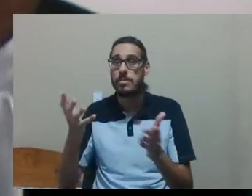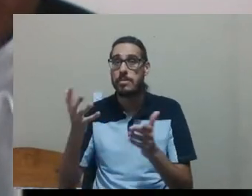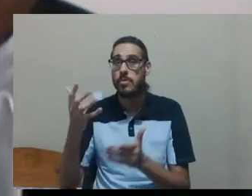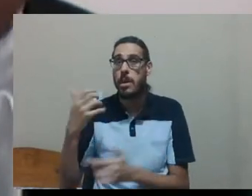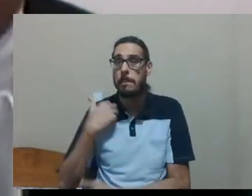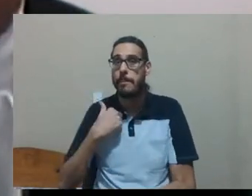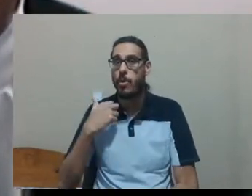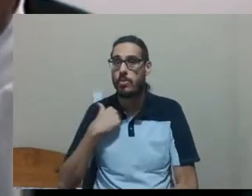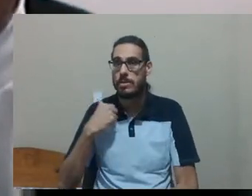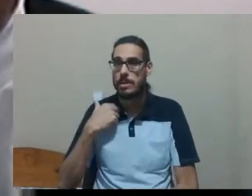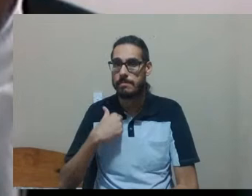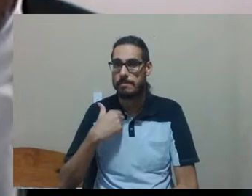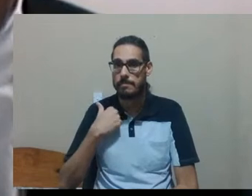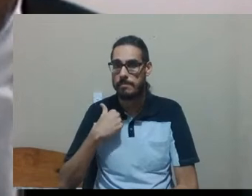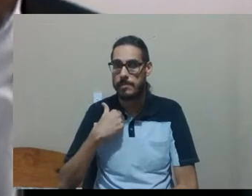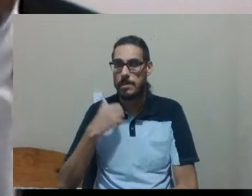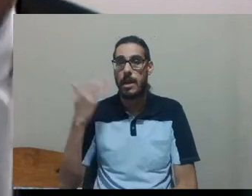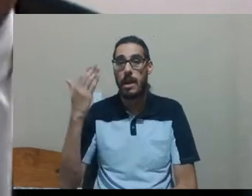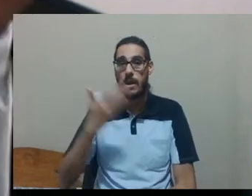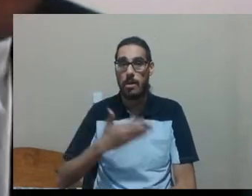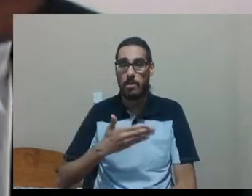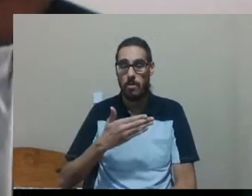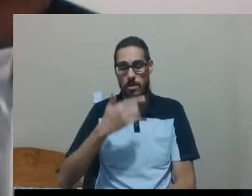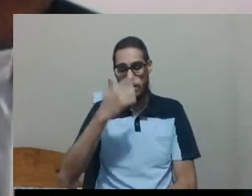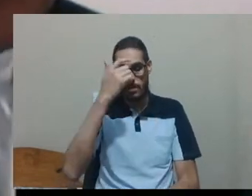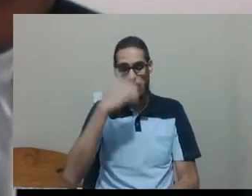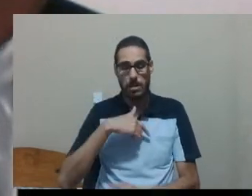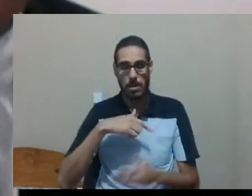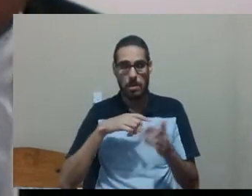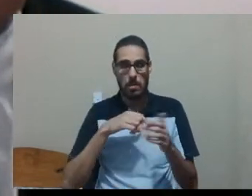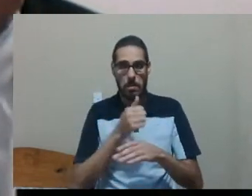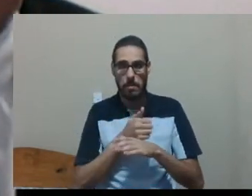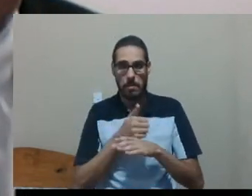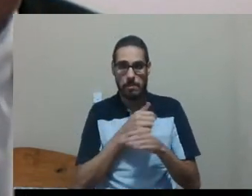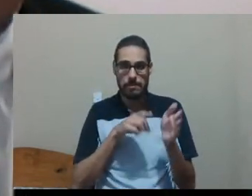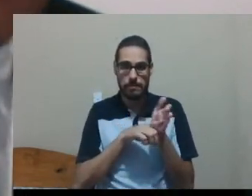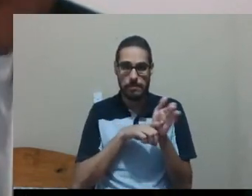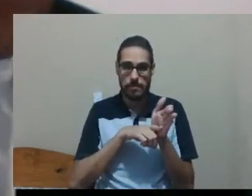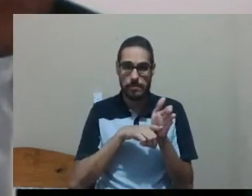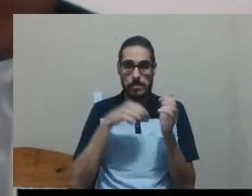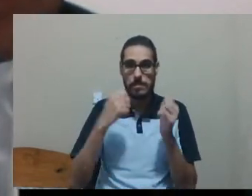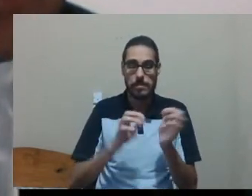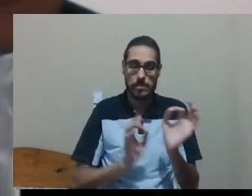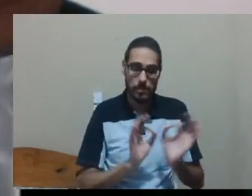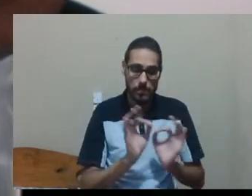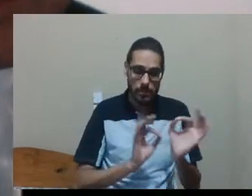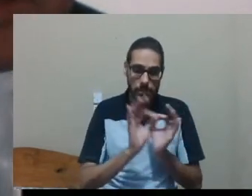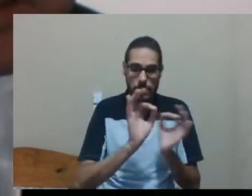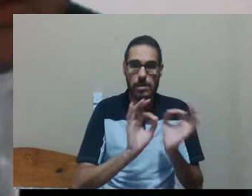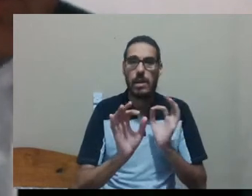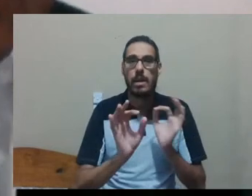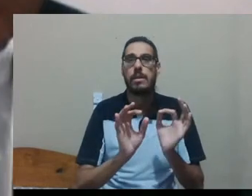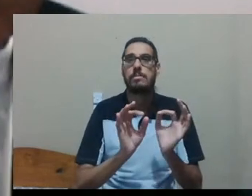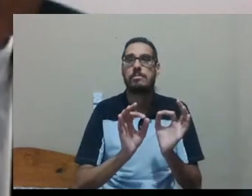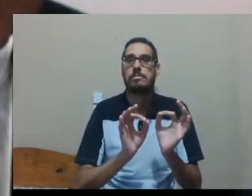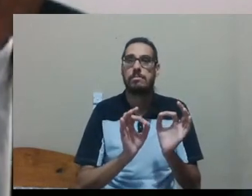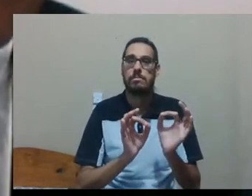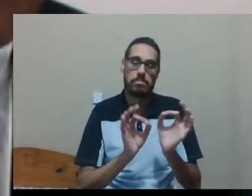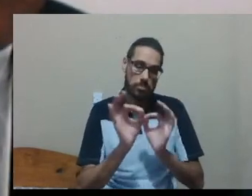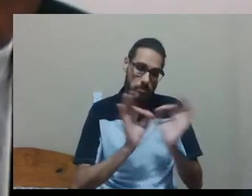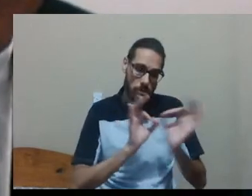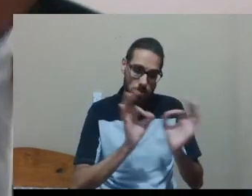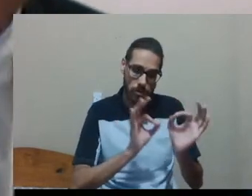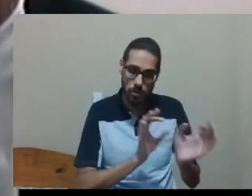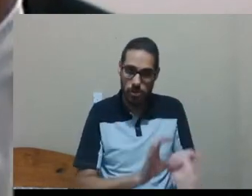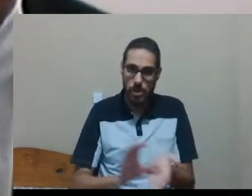Os pesquisadores precisam elaborar um projeto para submeter, então, solicitar novas bolsas. O que, que isso implica? Isso implica que eles